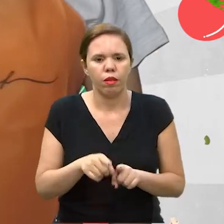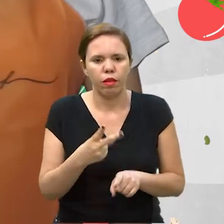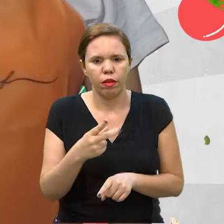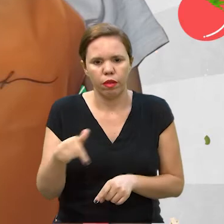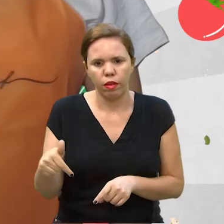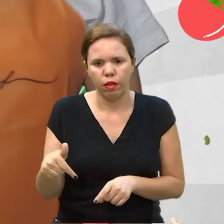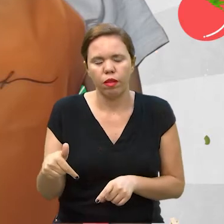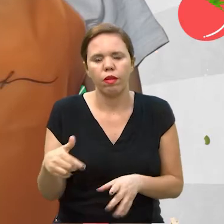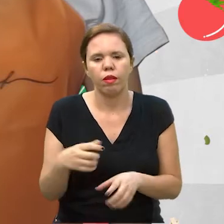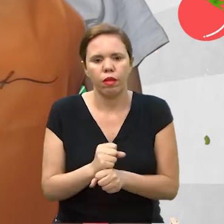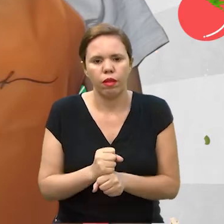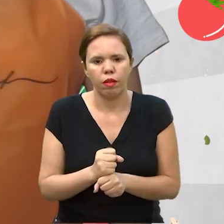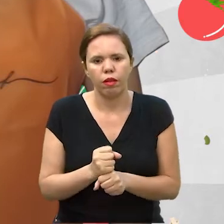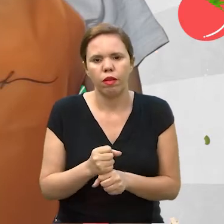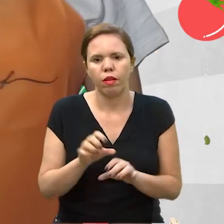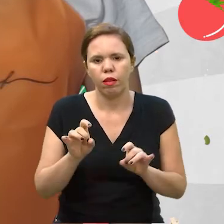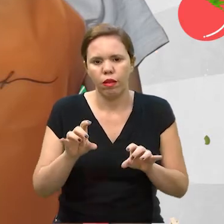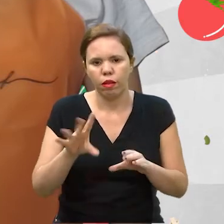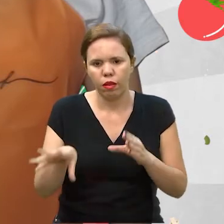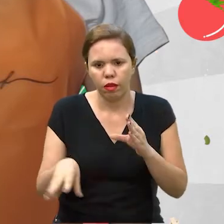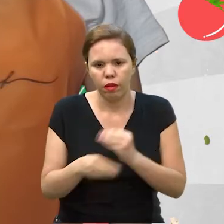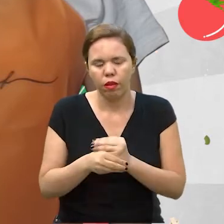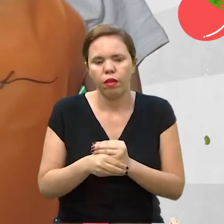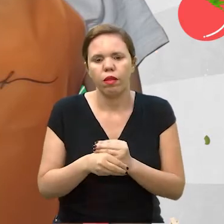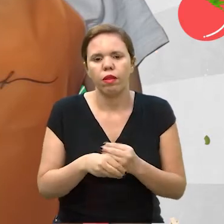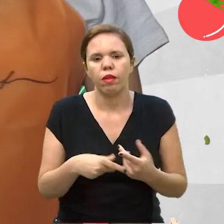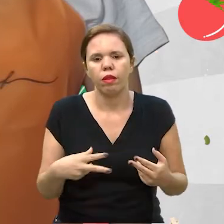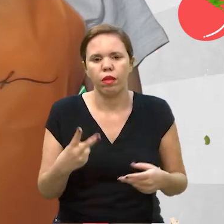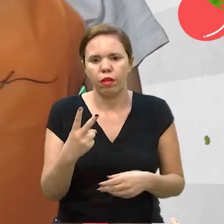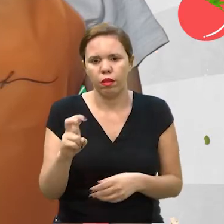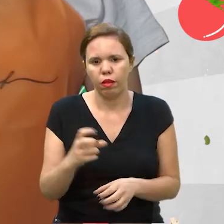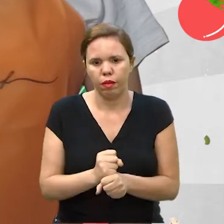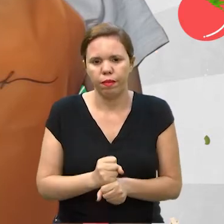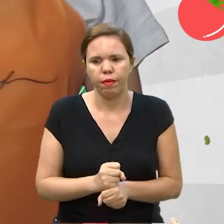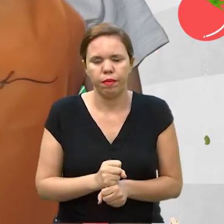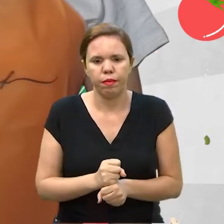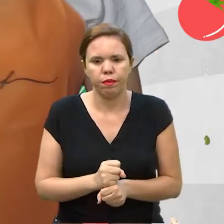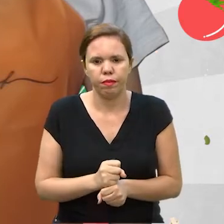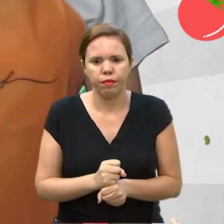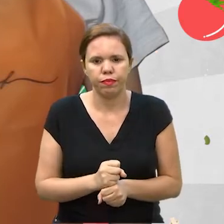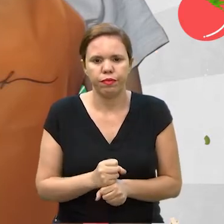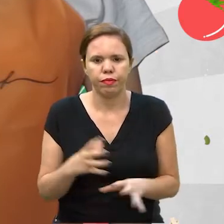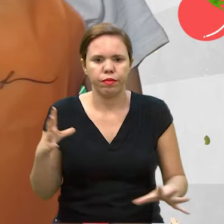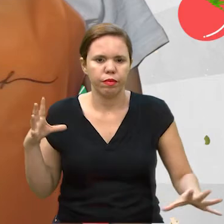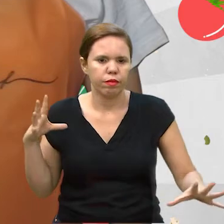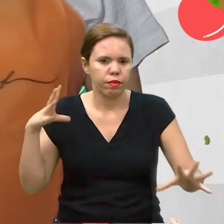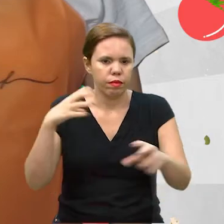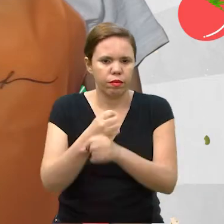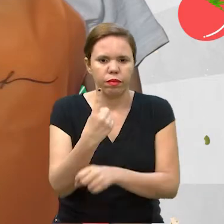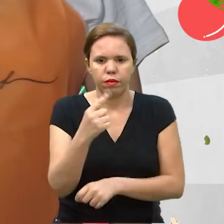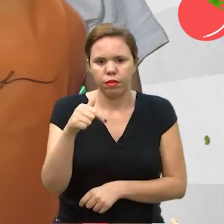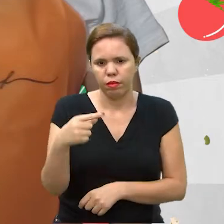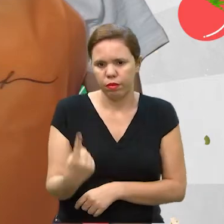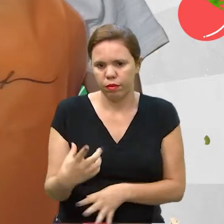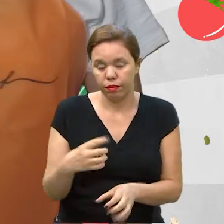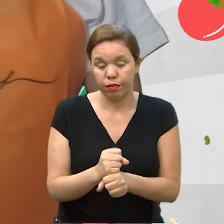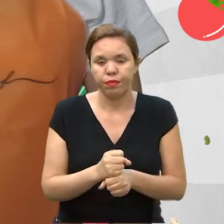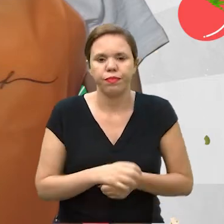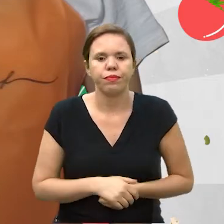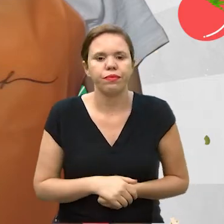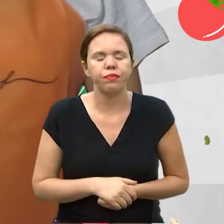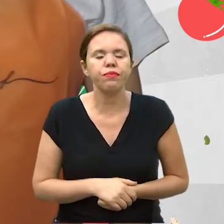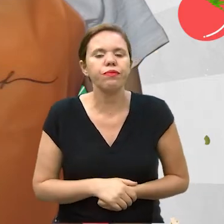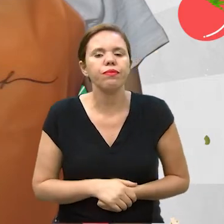uso das partes não convencionais dos alimentos, 25 pontos. Hanna atingiu um total de 171